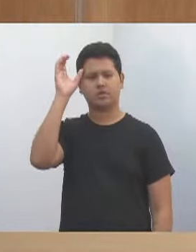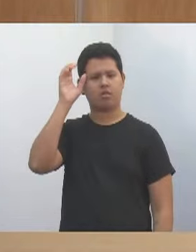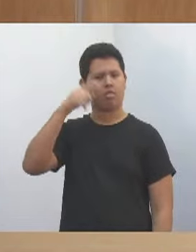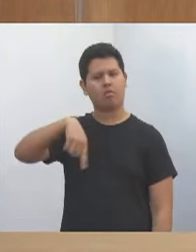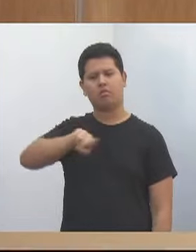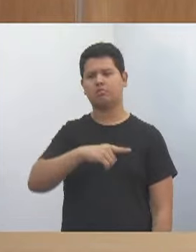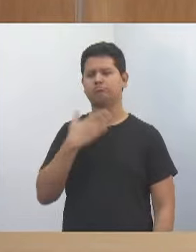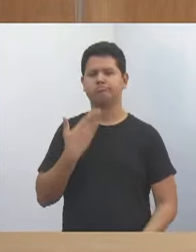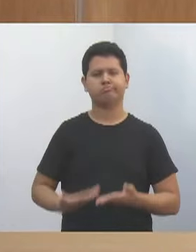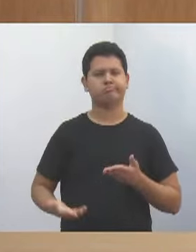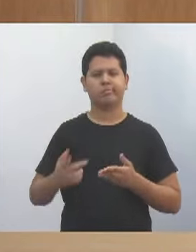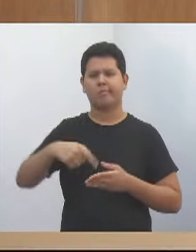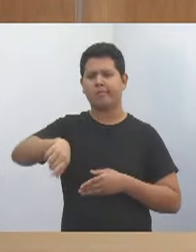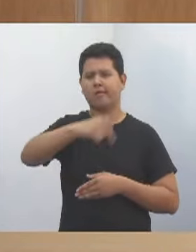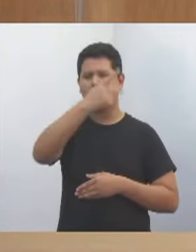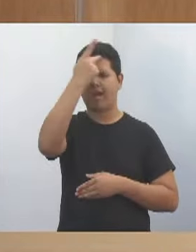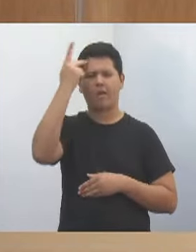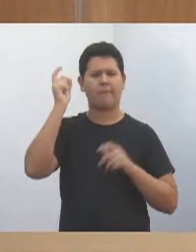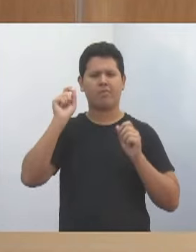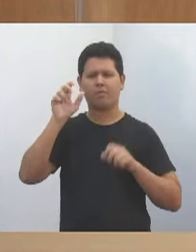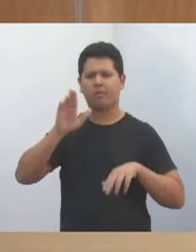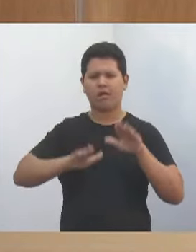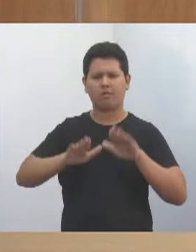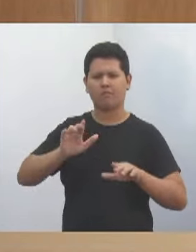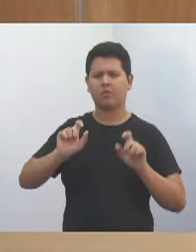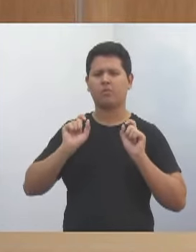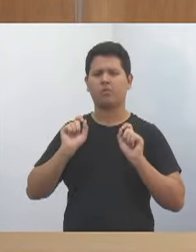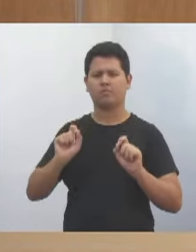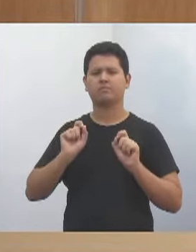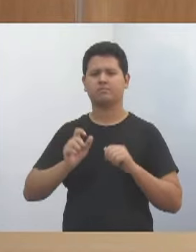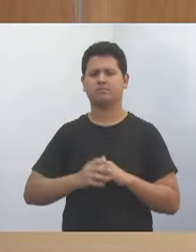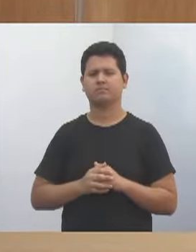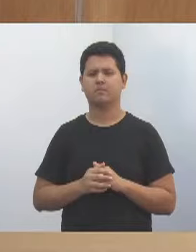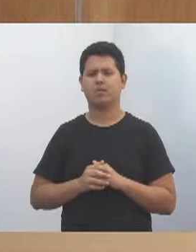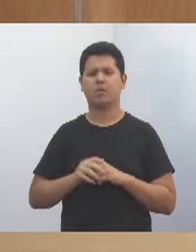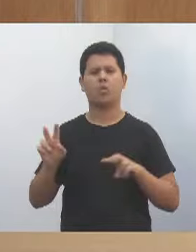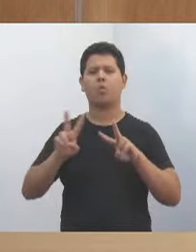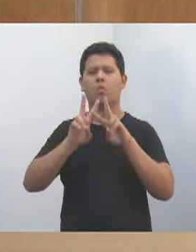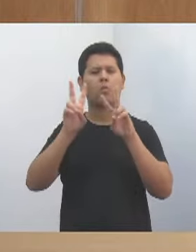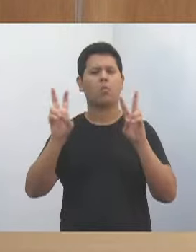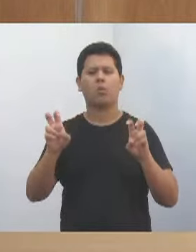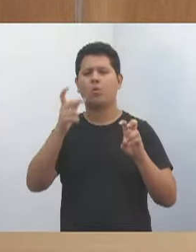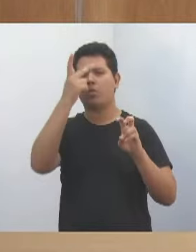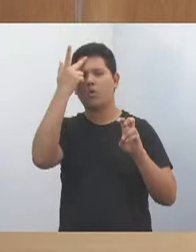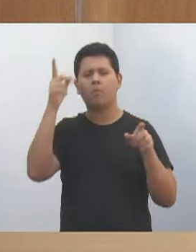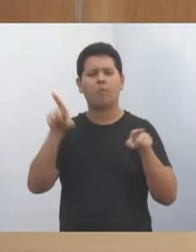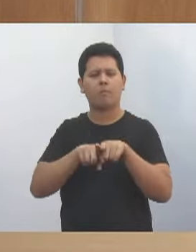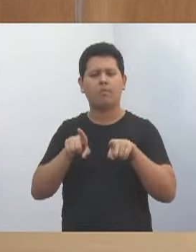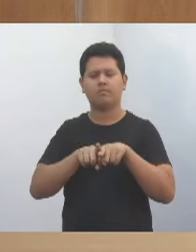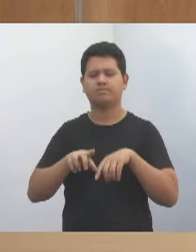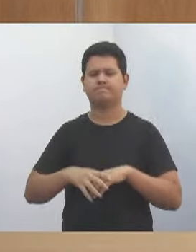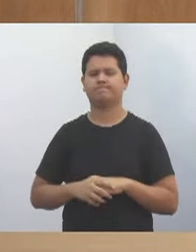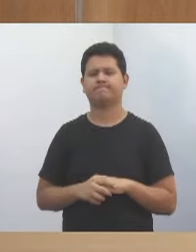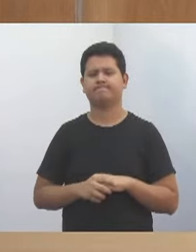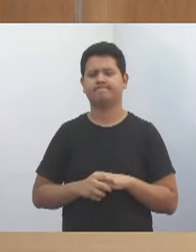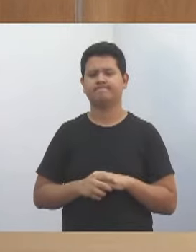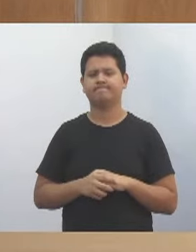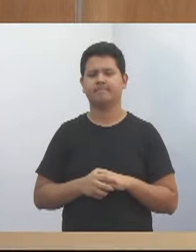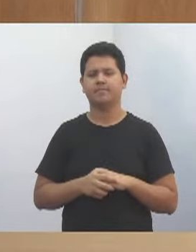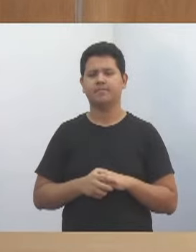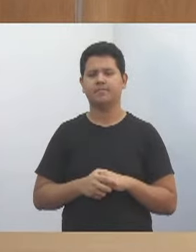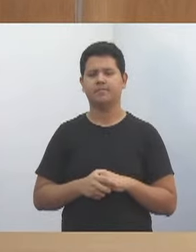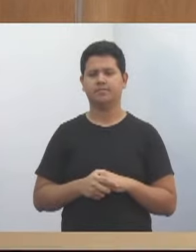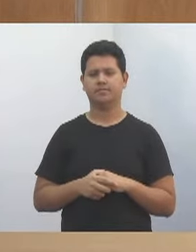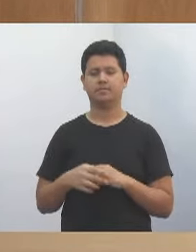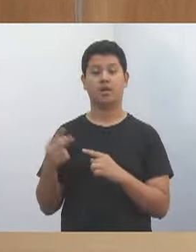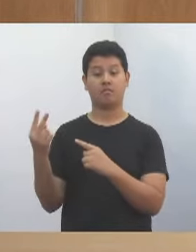aí. As pessoas, muitas vezes, uma questão de até se beneficiarem,